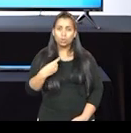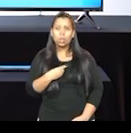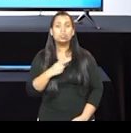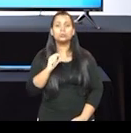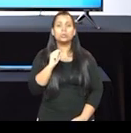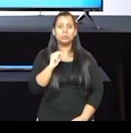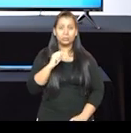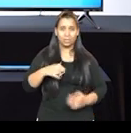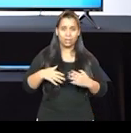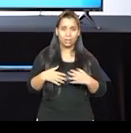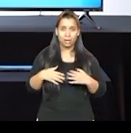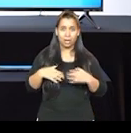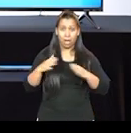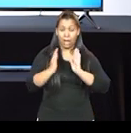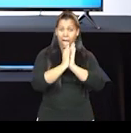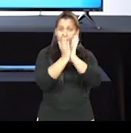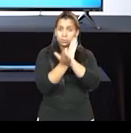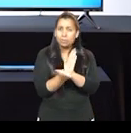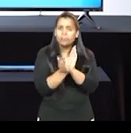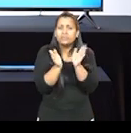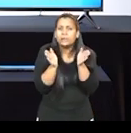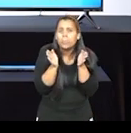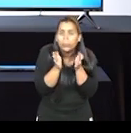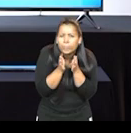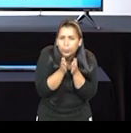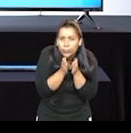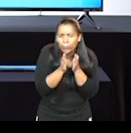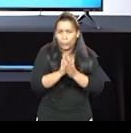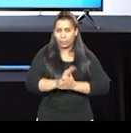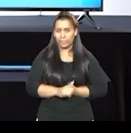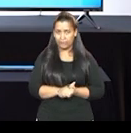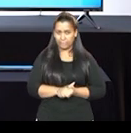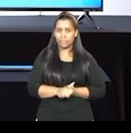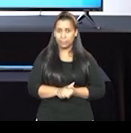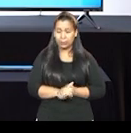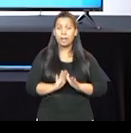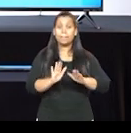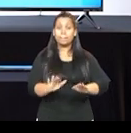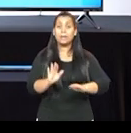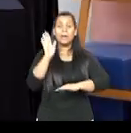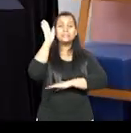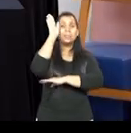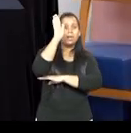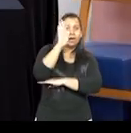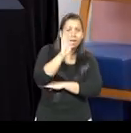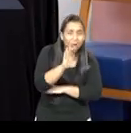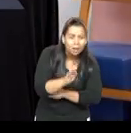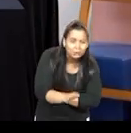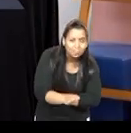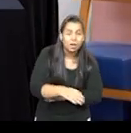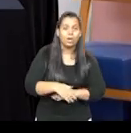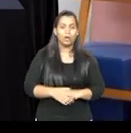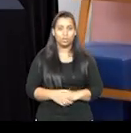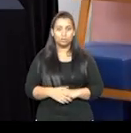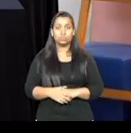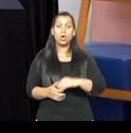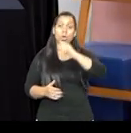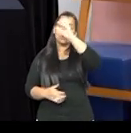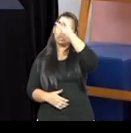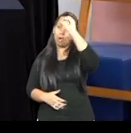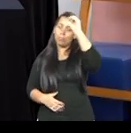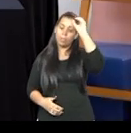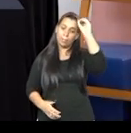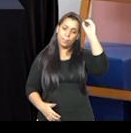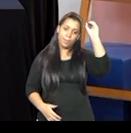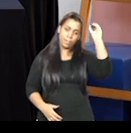vezes até quase inexistente. Mas, com o avançar da tarde, o Sol vai